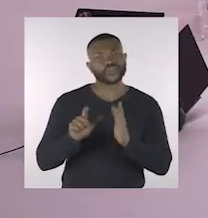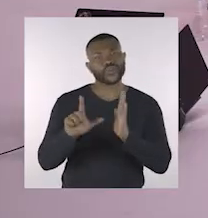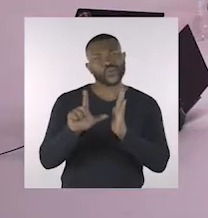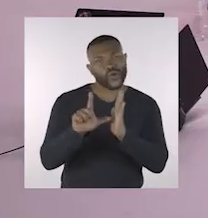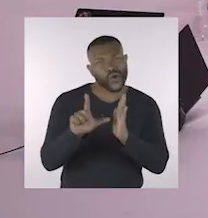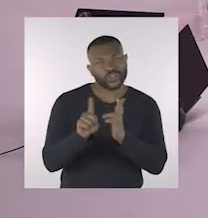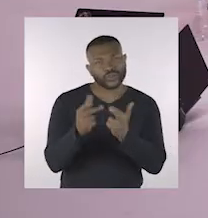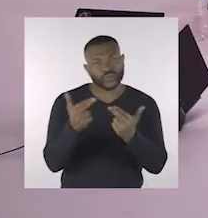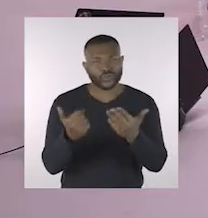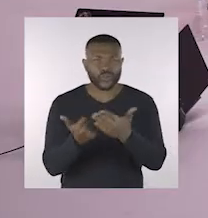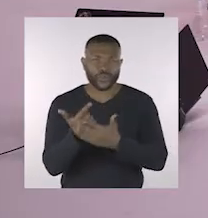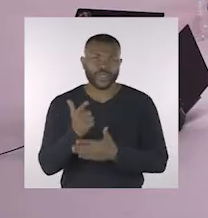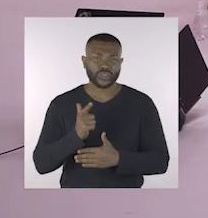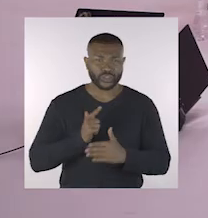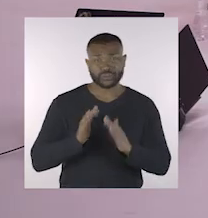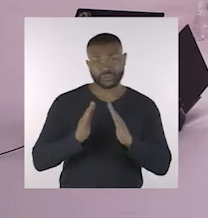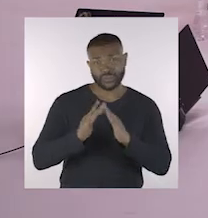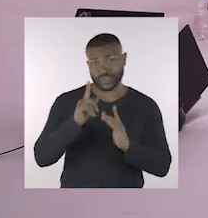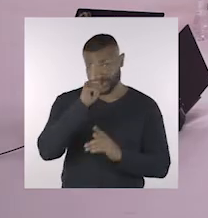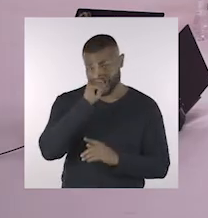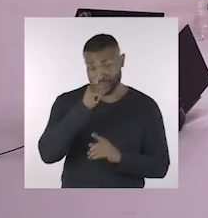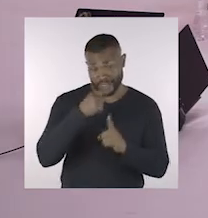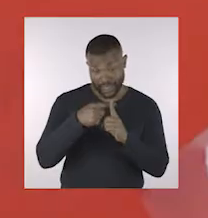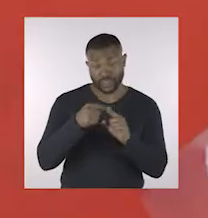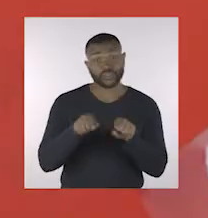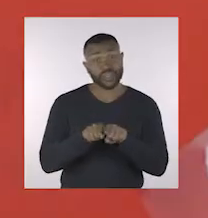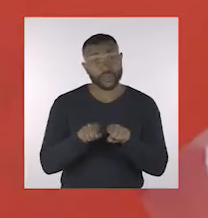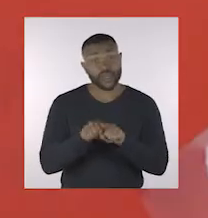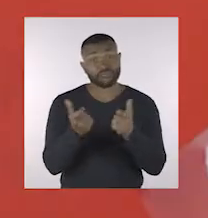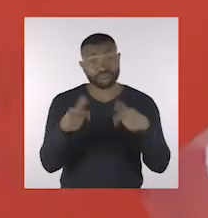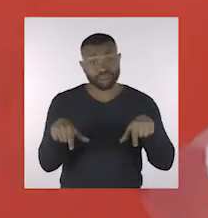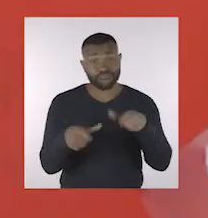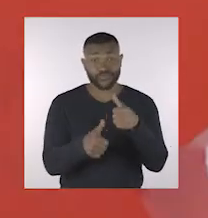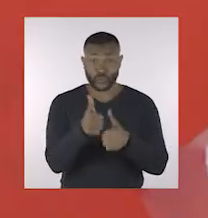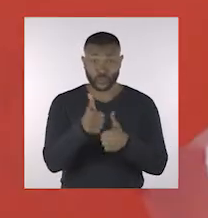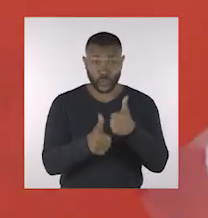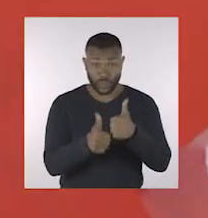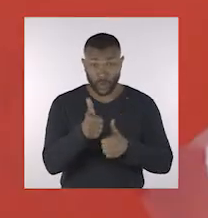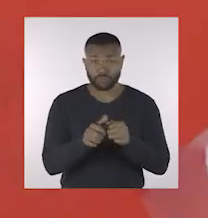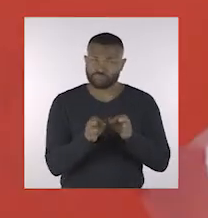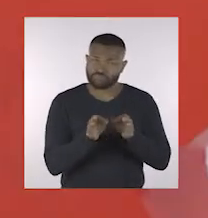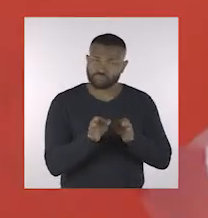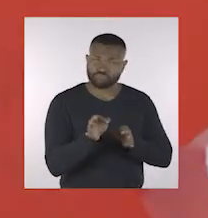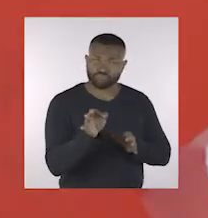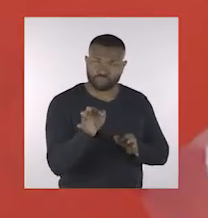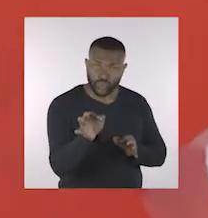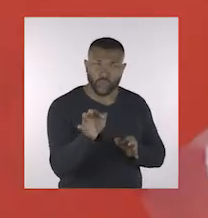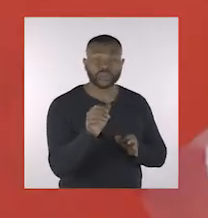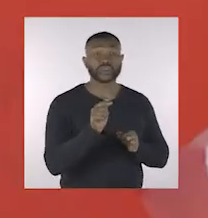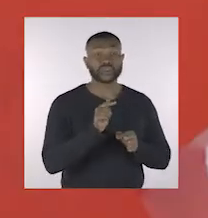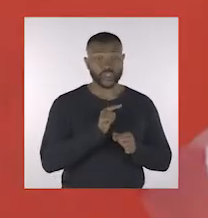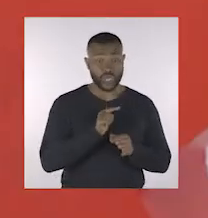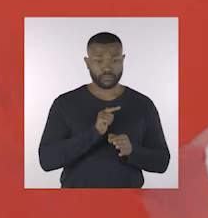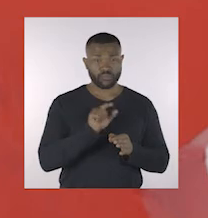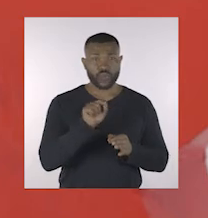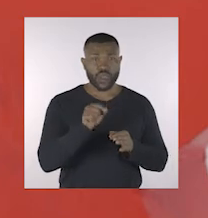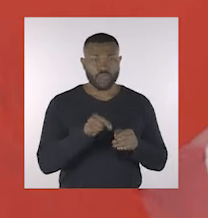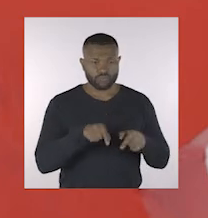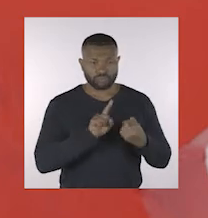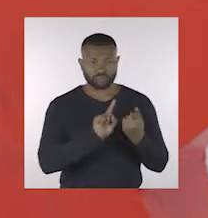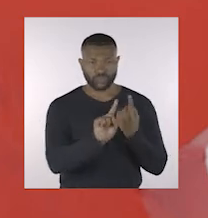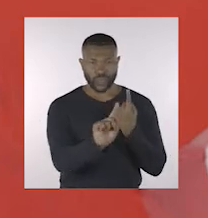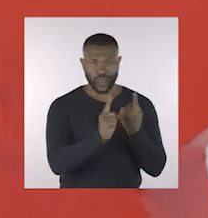tinha venda onde tinha a mercearia onde tinha igreja onde o antigo campo de futebol então mesmo era bastante loja e tinha uma